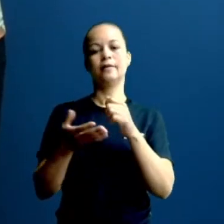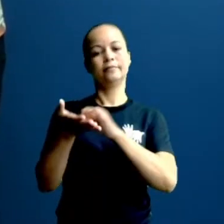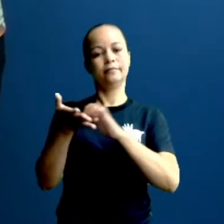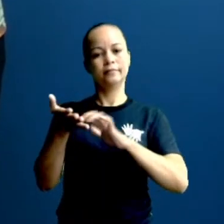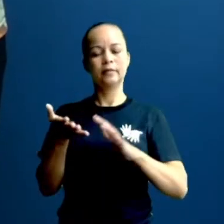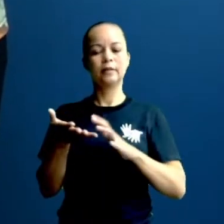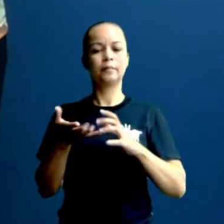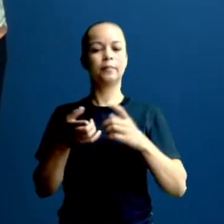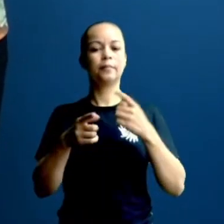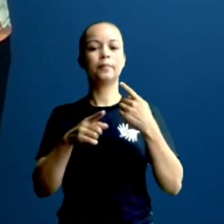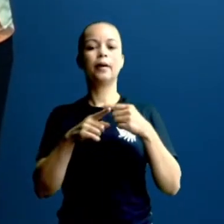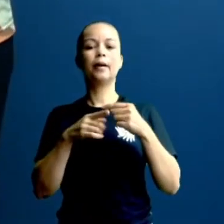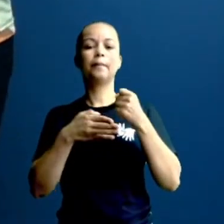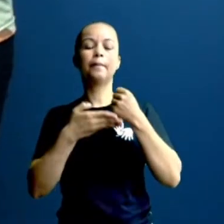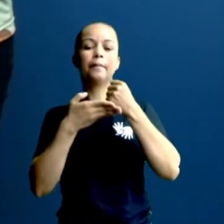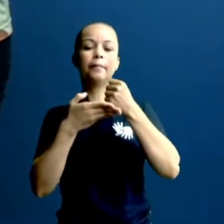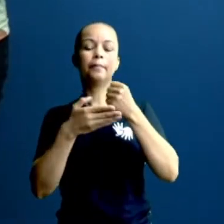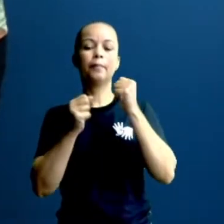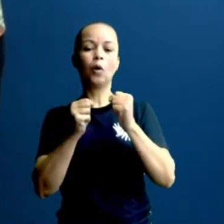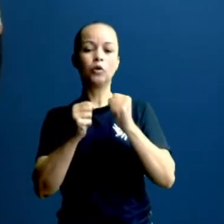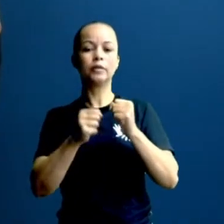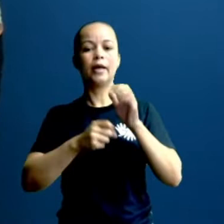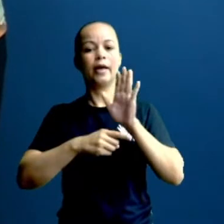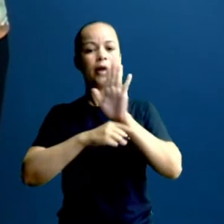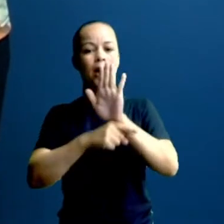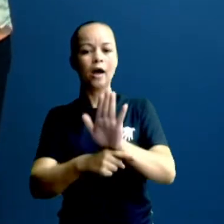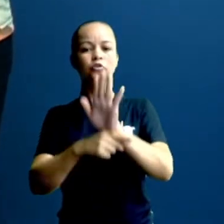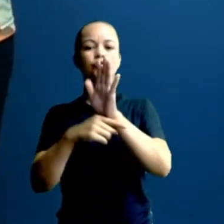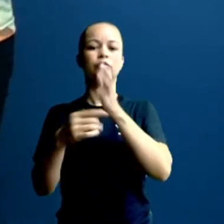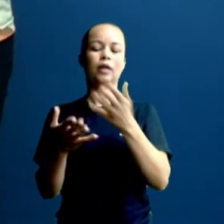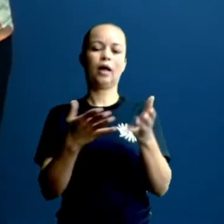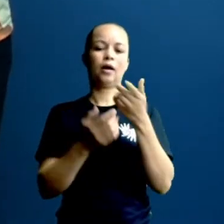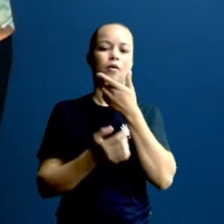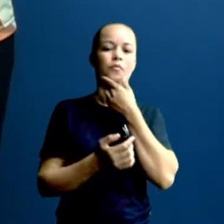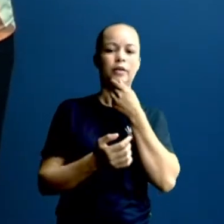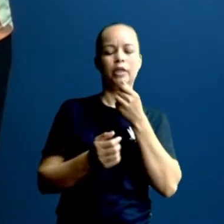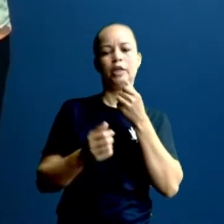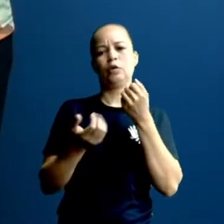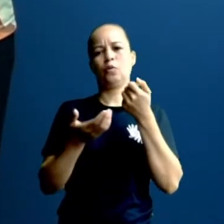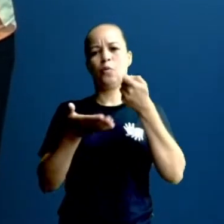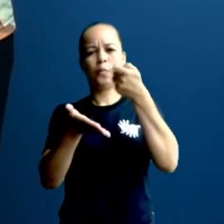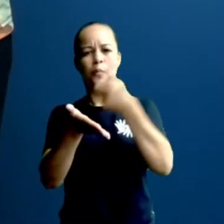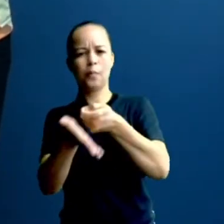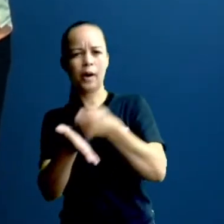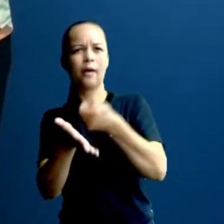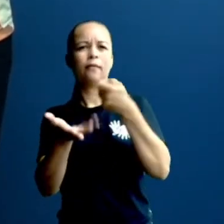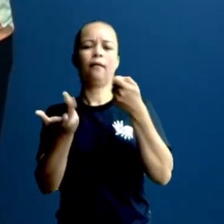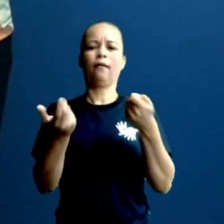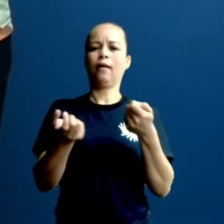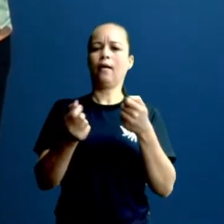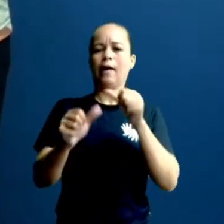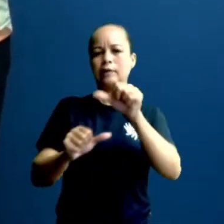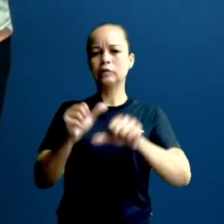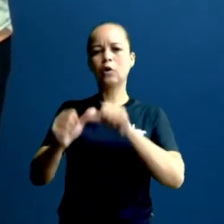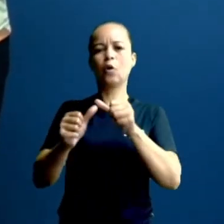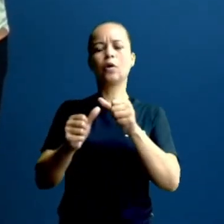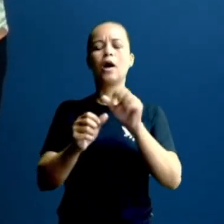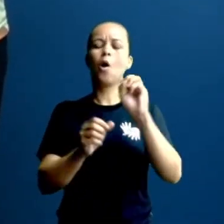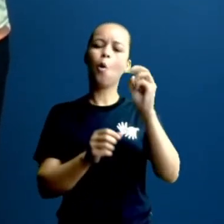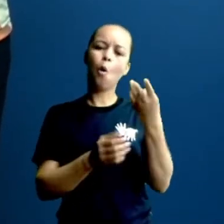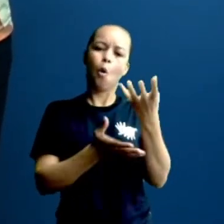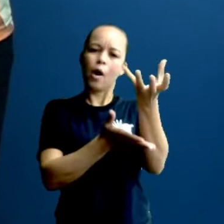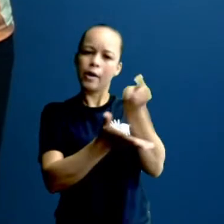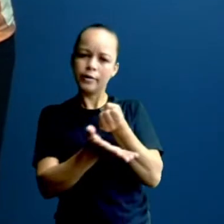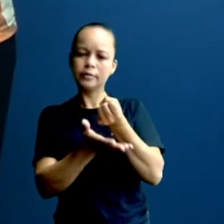possa ajudar Álvaro aí a fazer o pagamento, a troca, ou, né, receber um troco em relação ao que